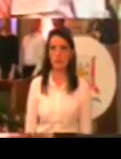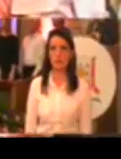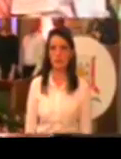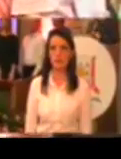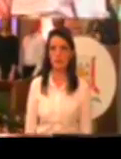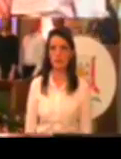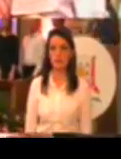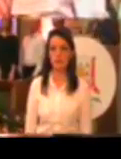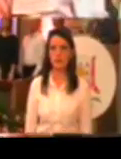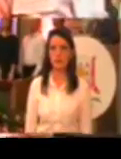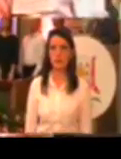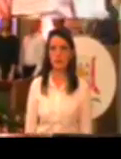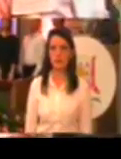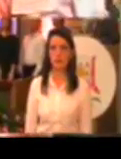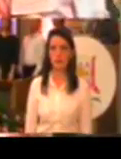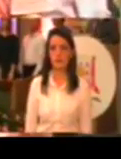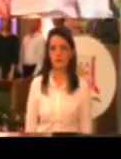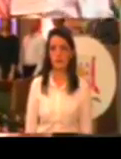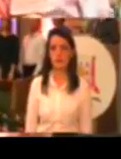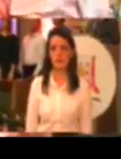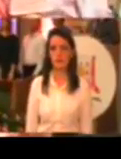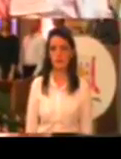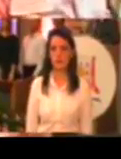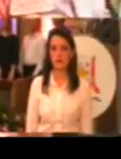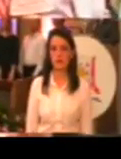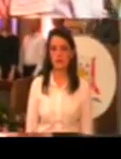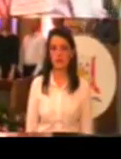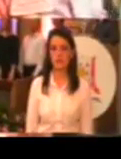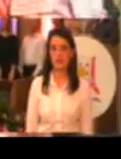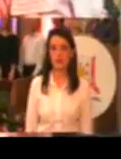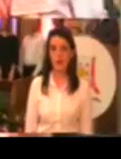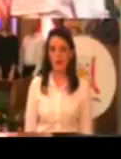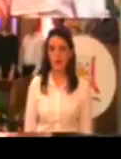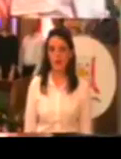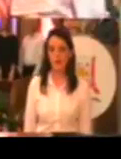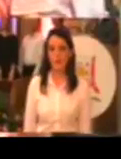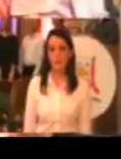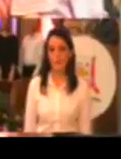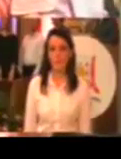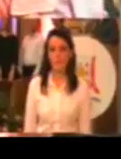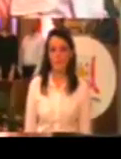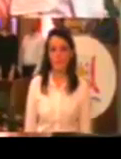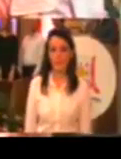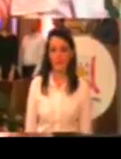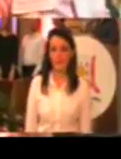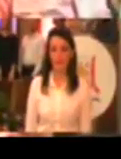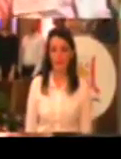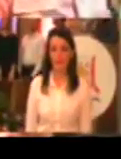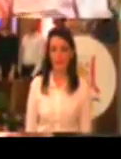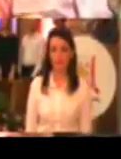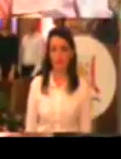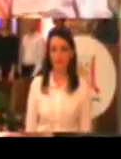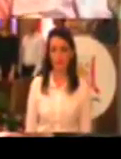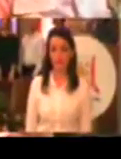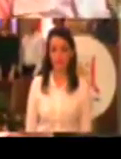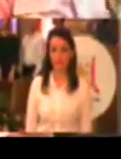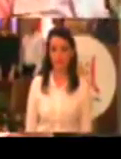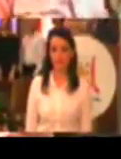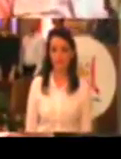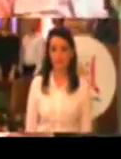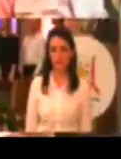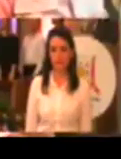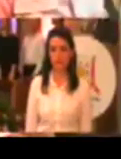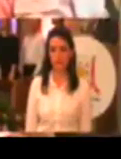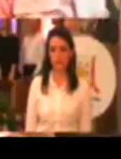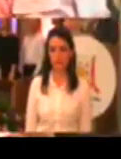idolatrada, salve, salve, Brasil, que é um sonho intenso, raio vívido de